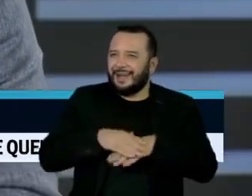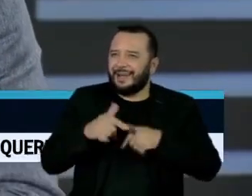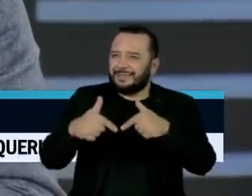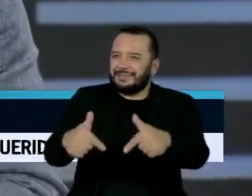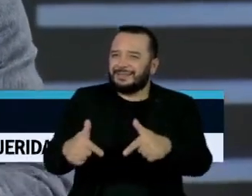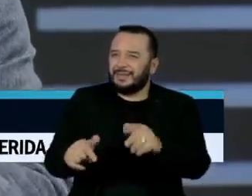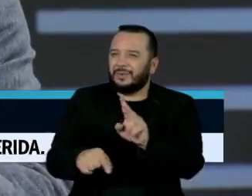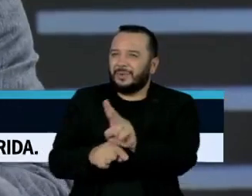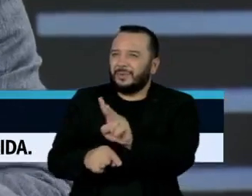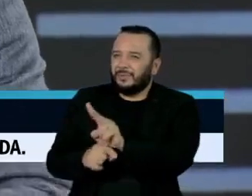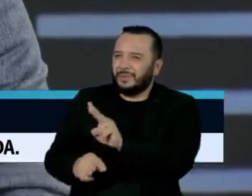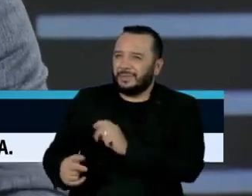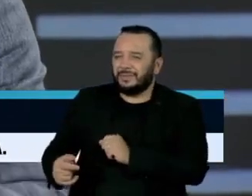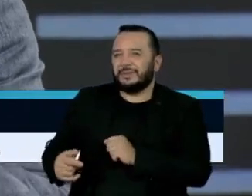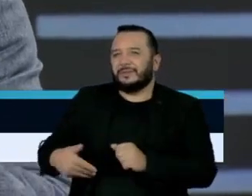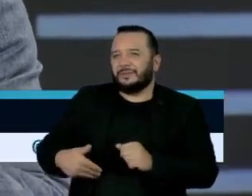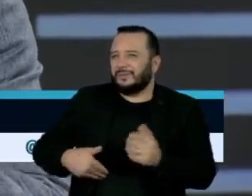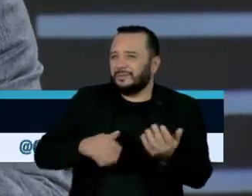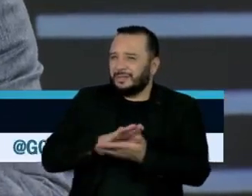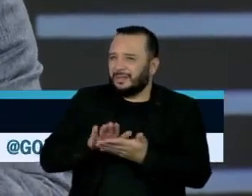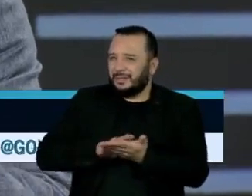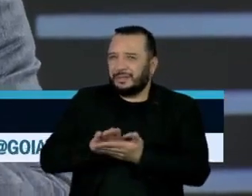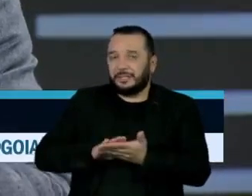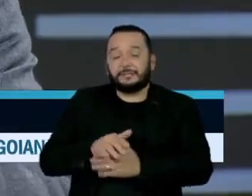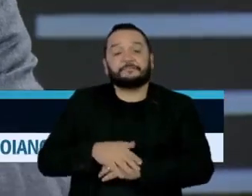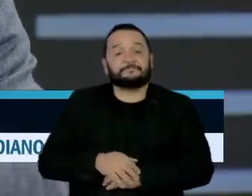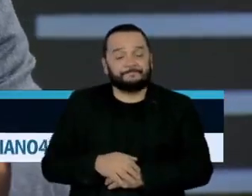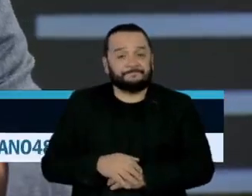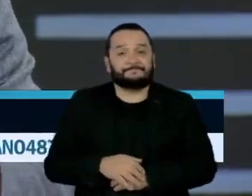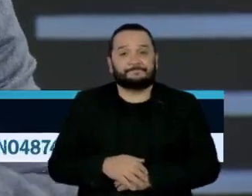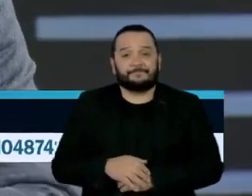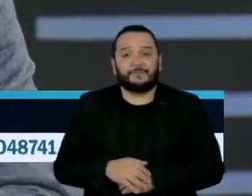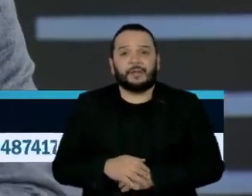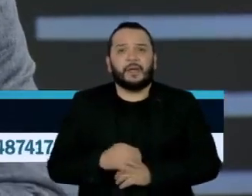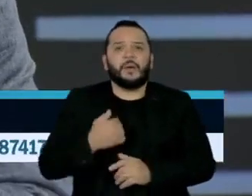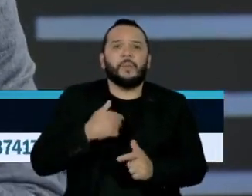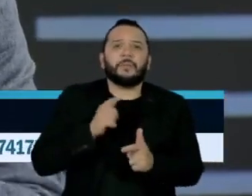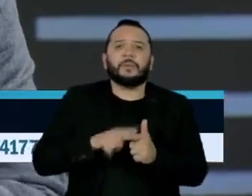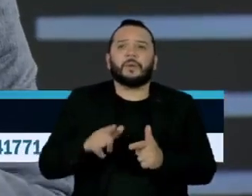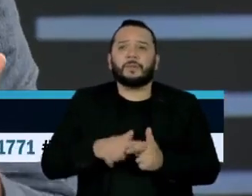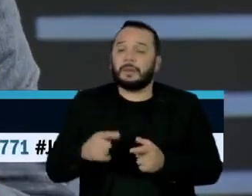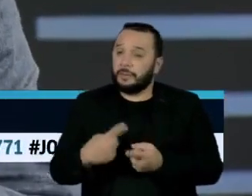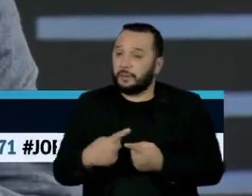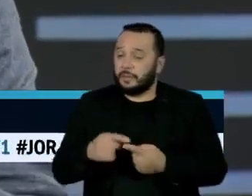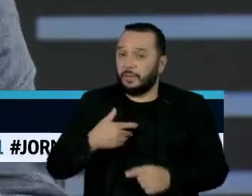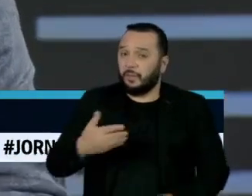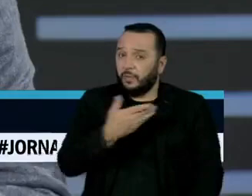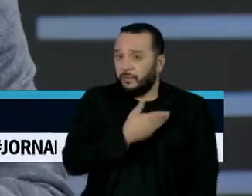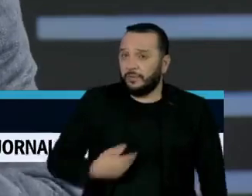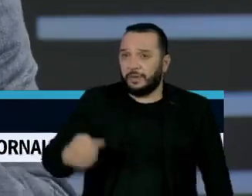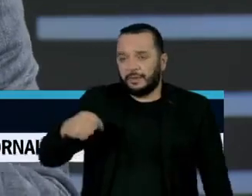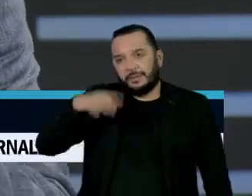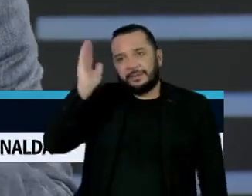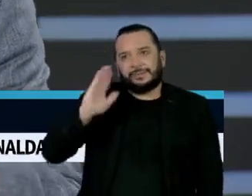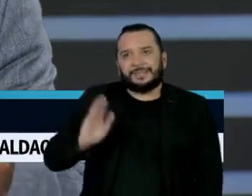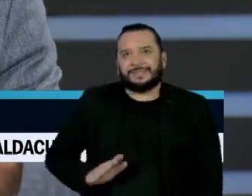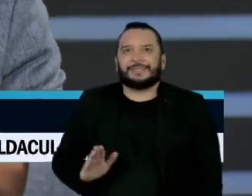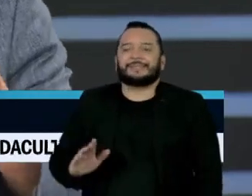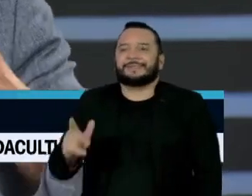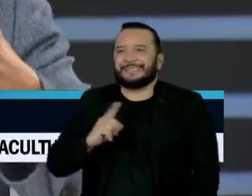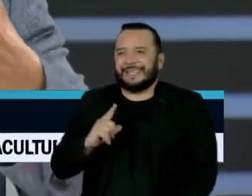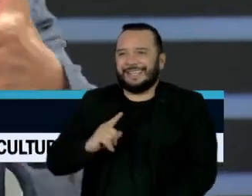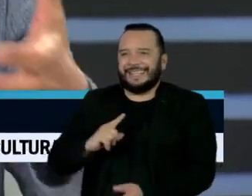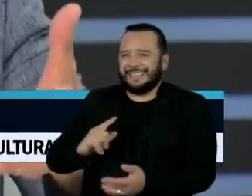problema básico. Por exemplo, a máquina do Estado está inchada. Nós temos